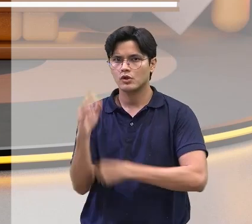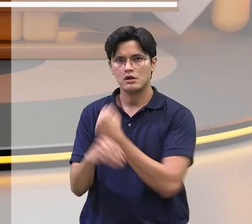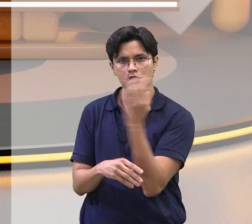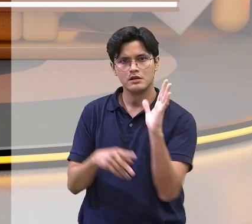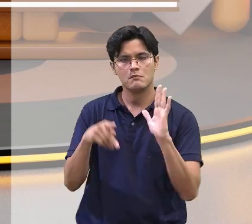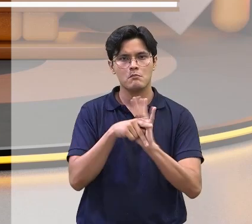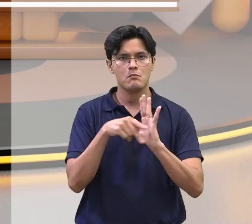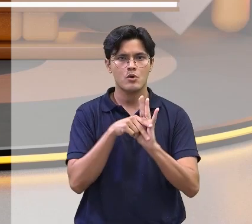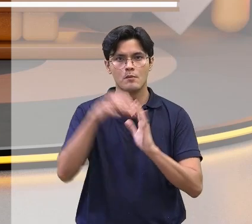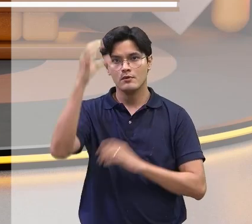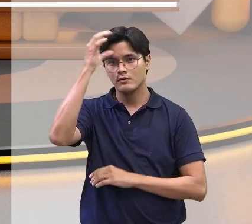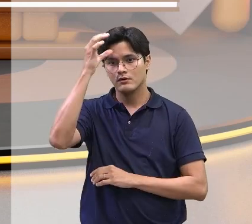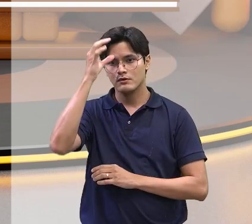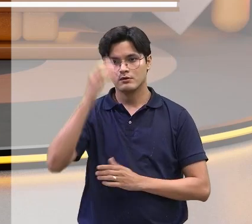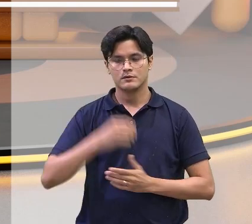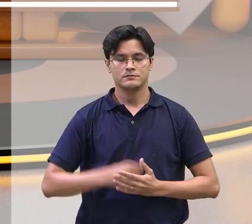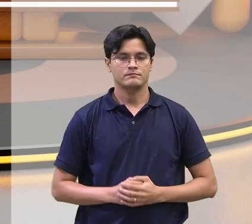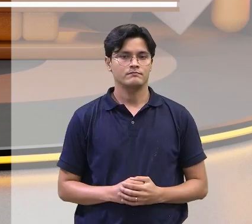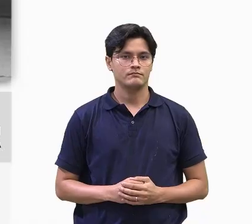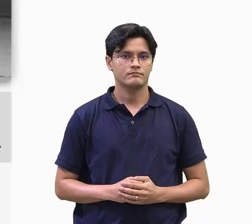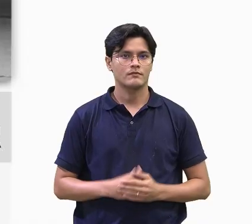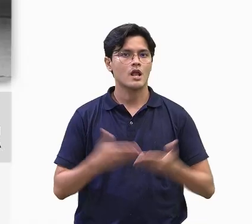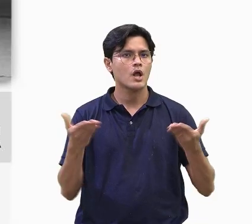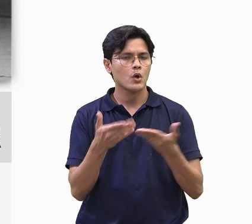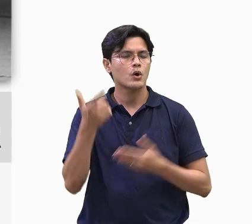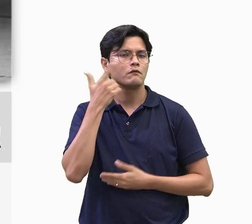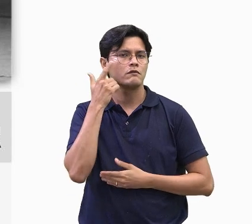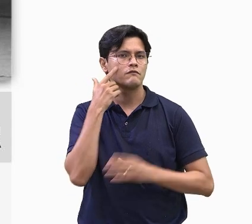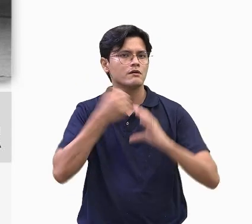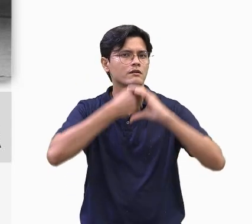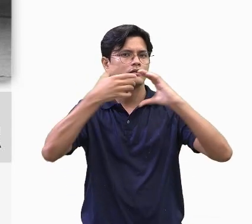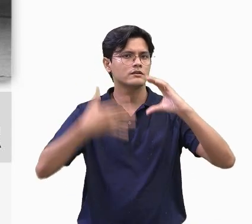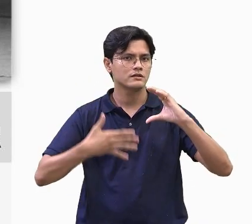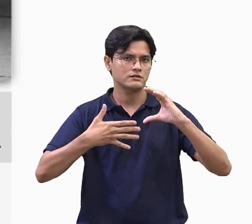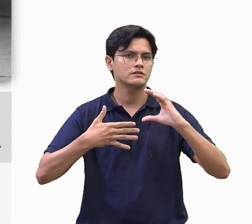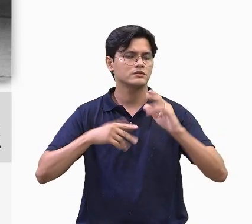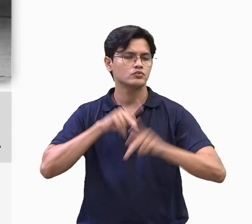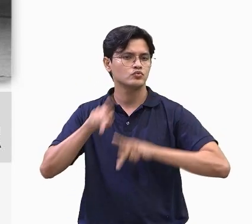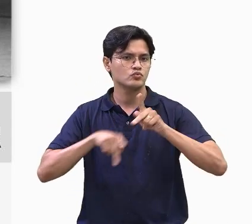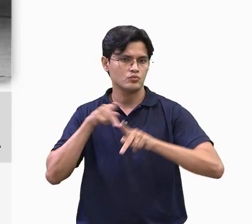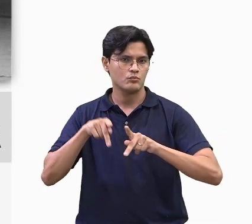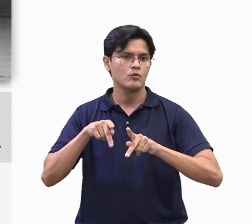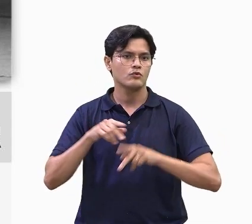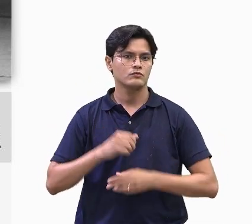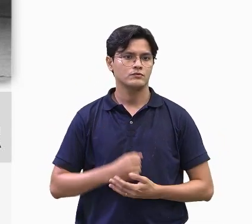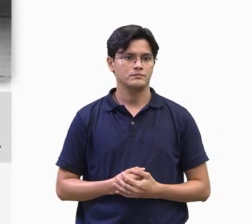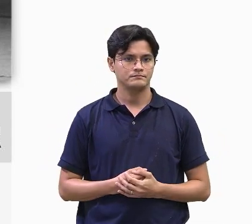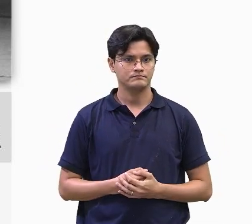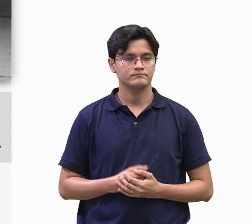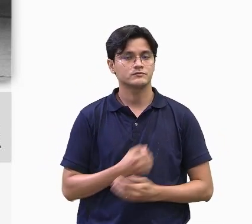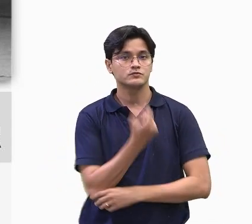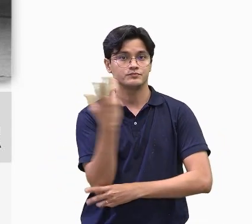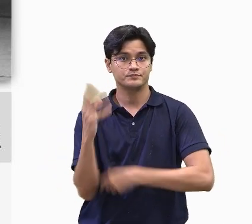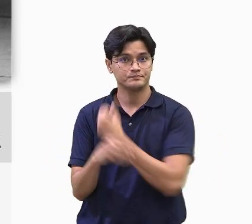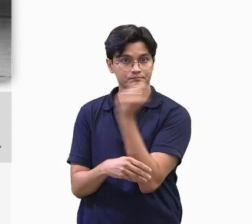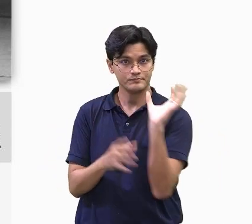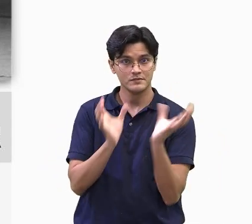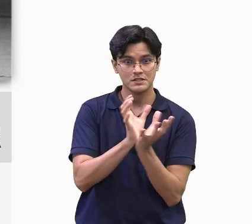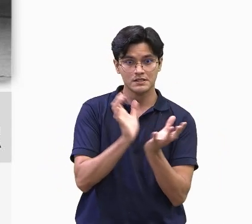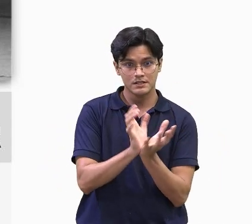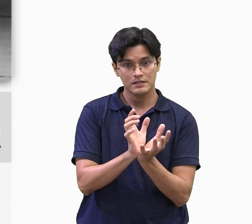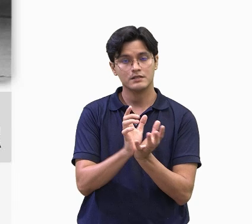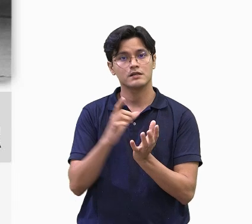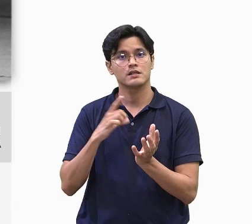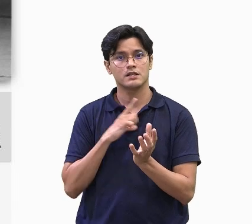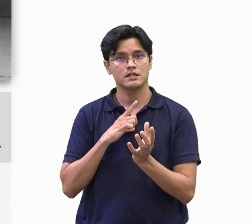agora um pouco mais das características deles. Então, a floresta tropical e seus exemplos de povos. As florestas tropicais elas vão cobrir cerca